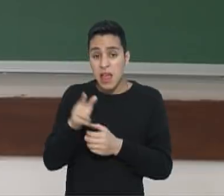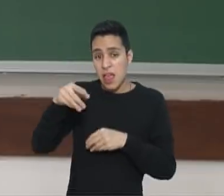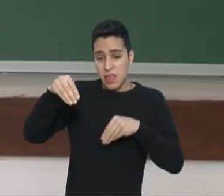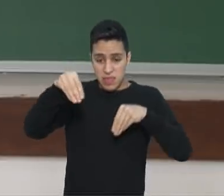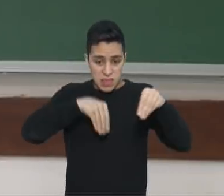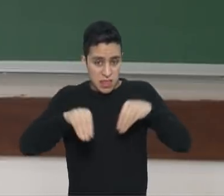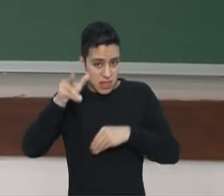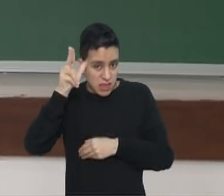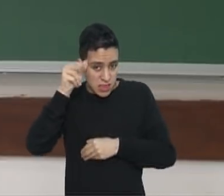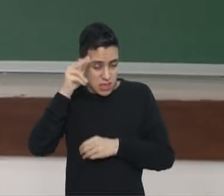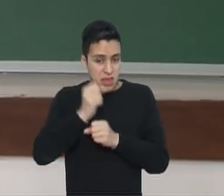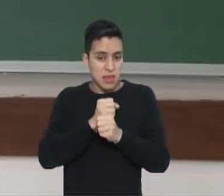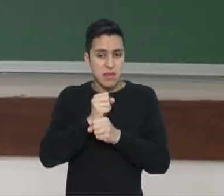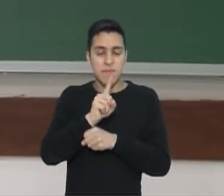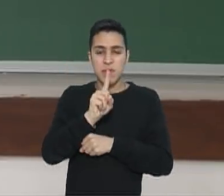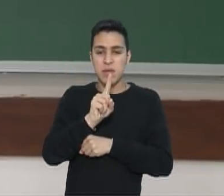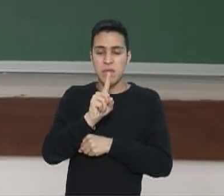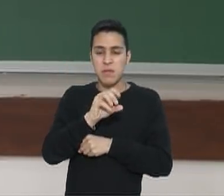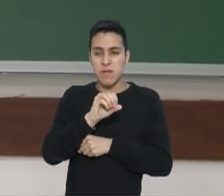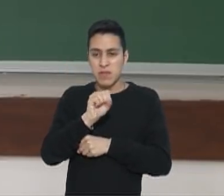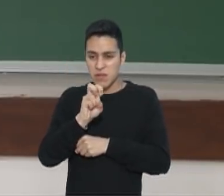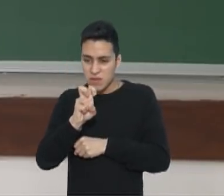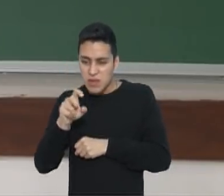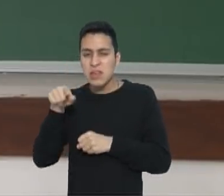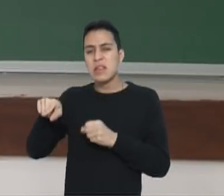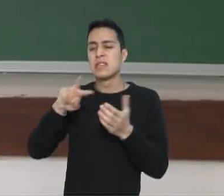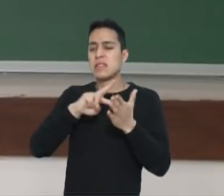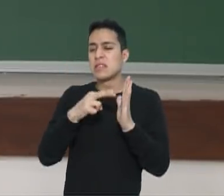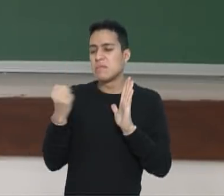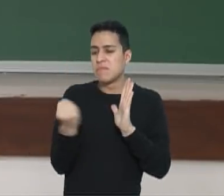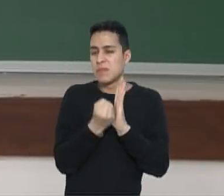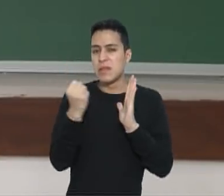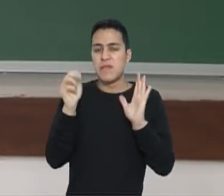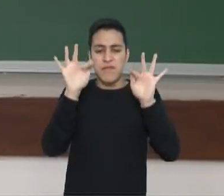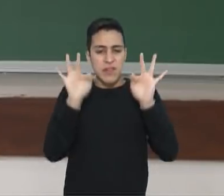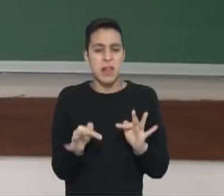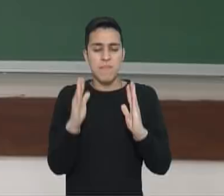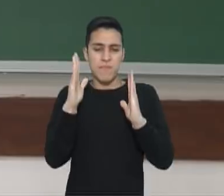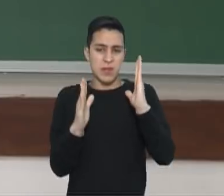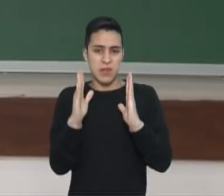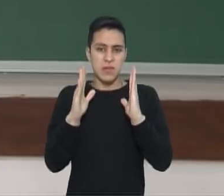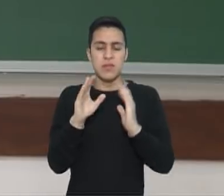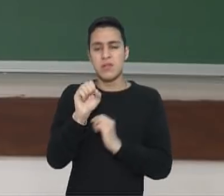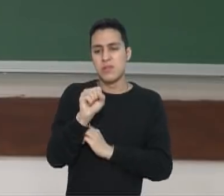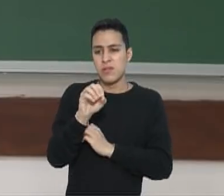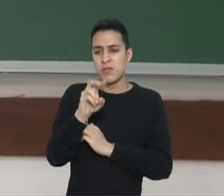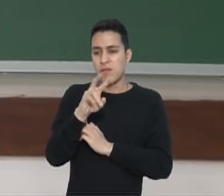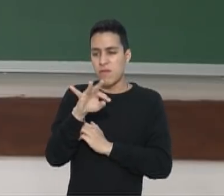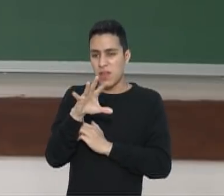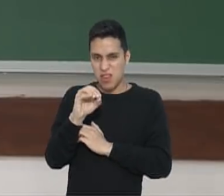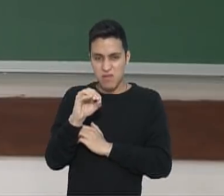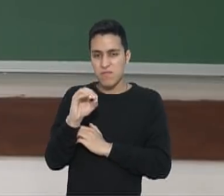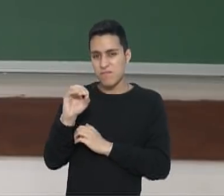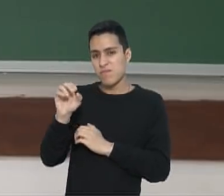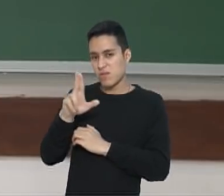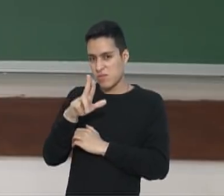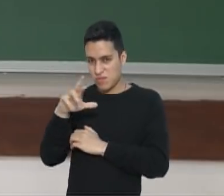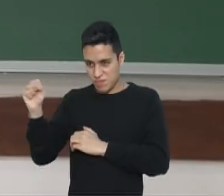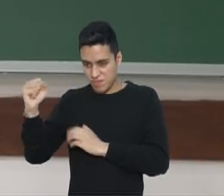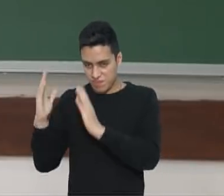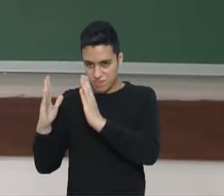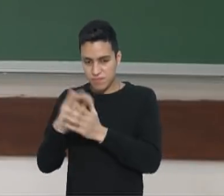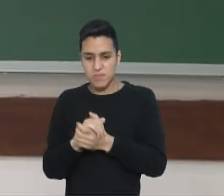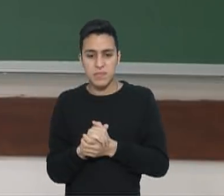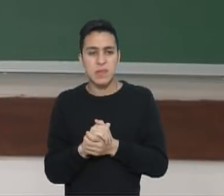em 1985 vai ser também um símbolo desse final do período soviético. Então, dois momentos. Uma disputa de